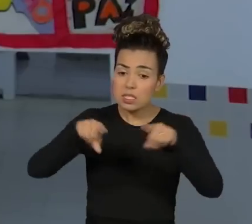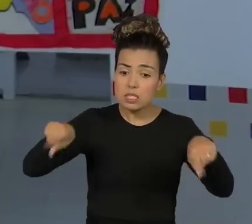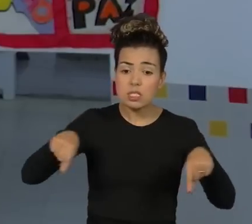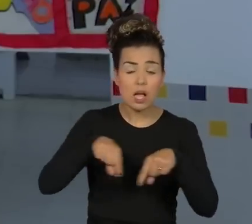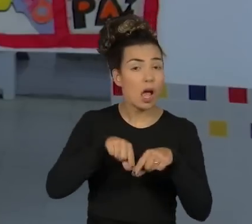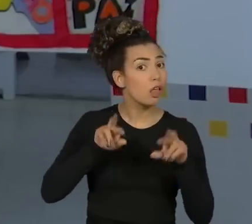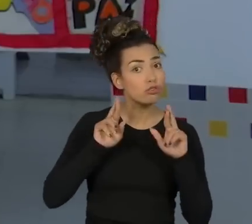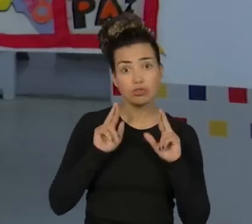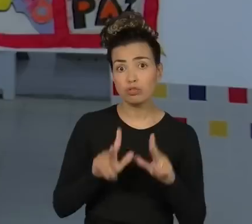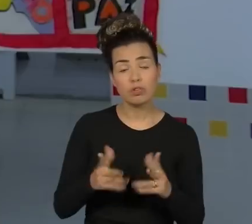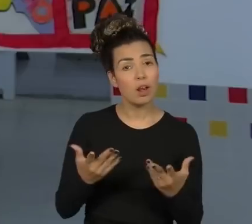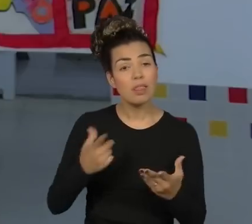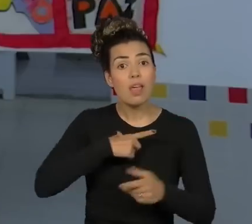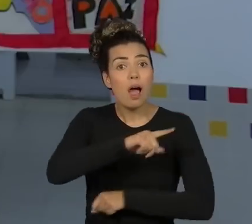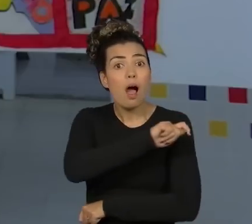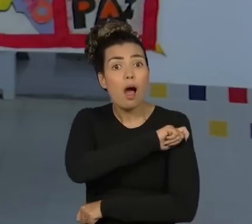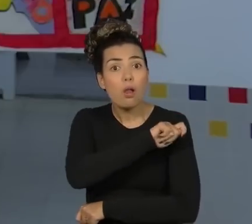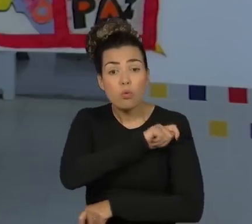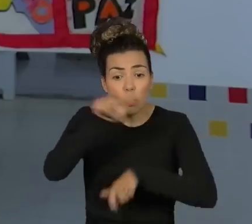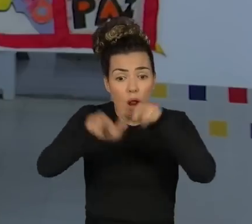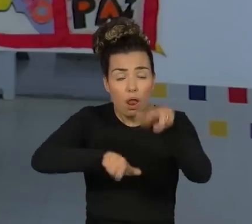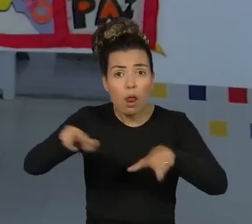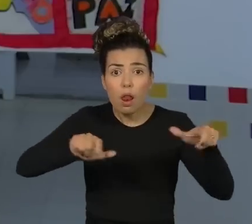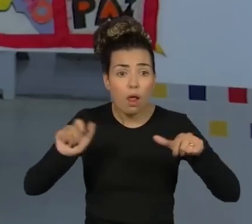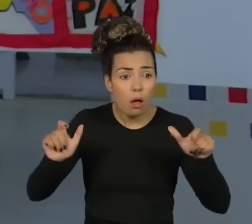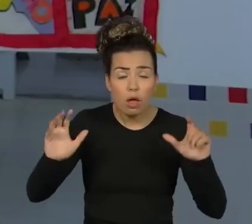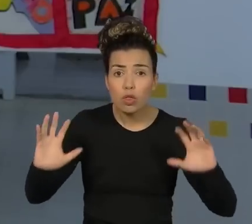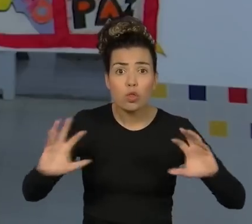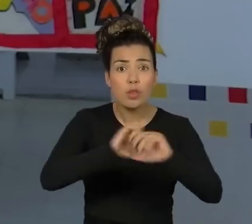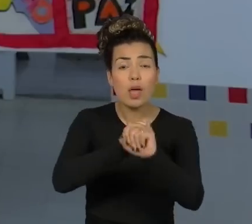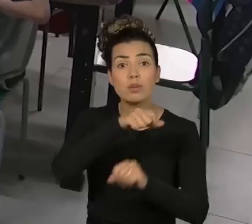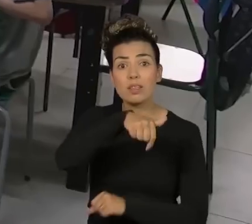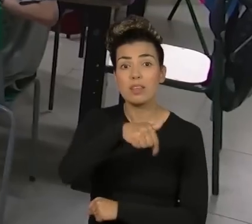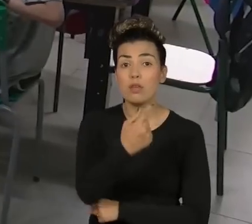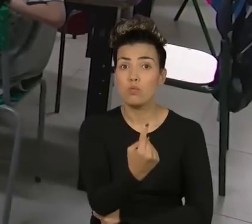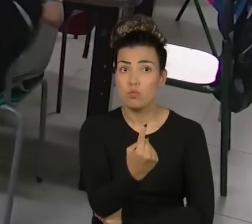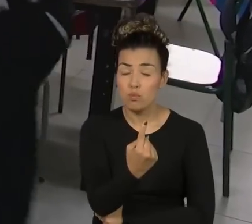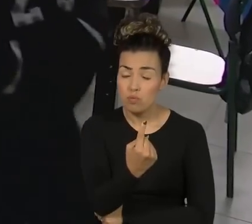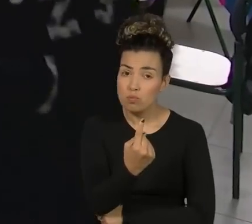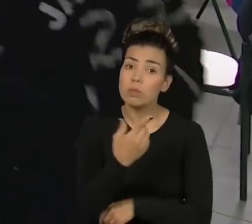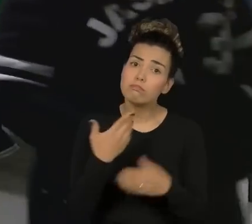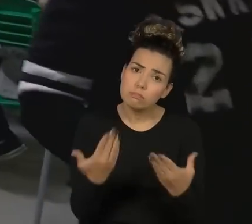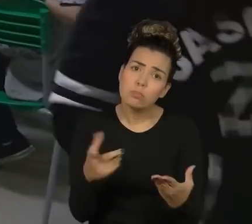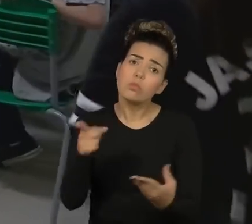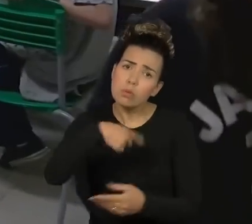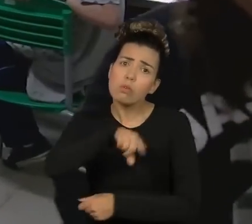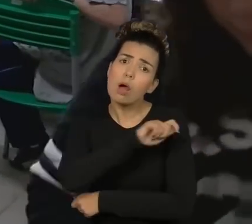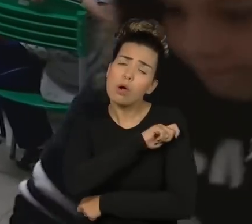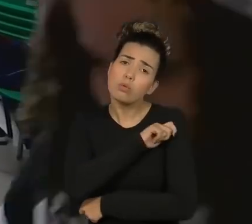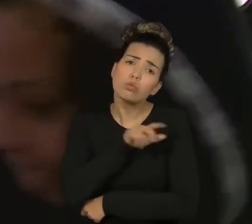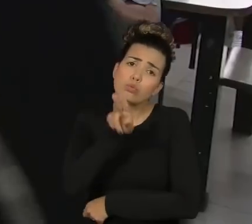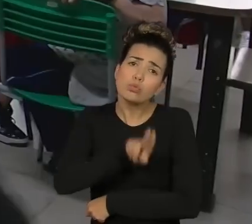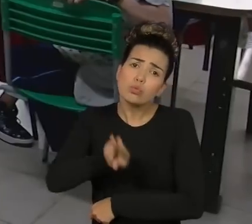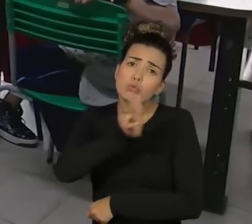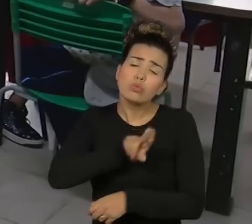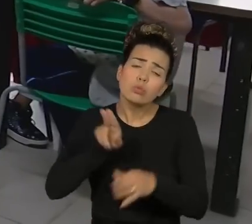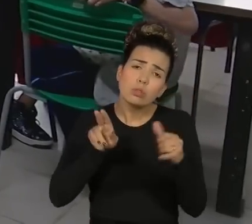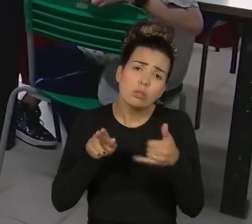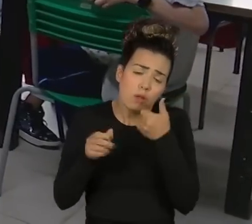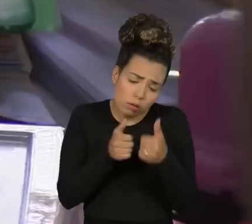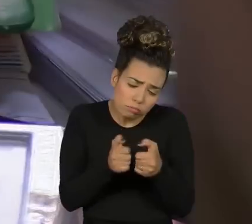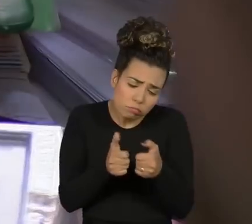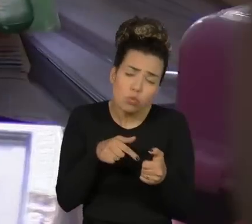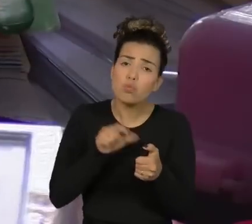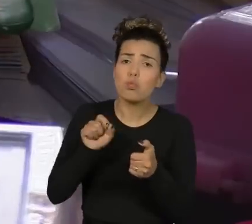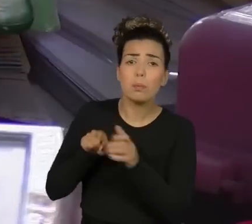aproximadamente 75 alunos em cada. E o uso do celular era bastante usado como forma de pesquisa e distrações nas horas